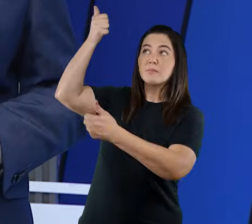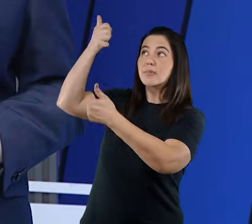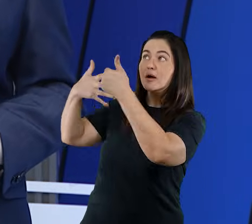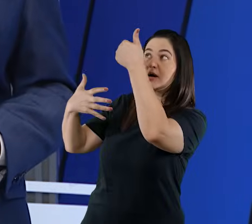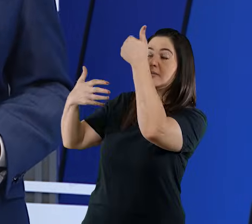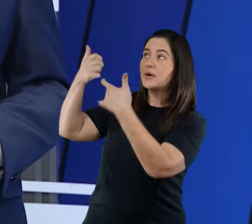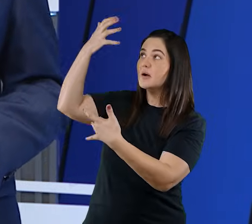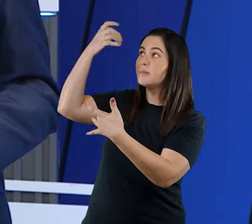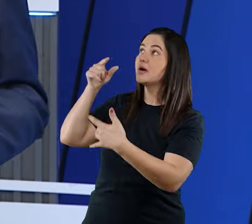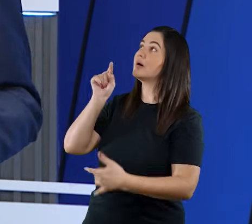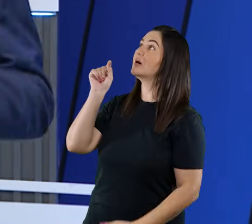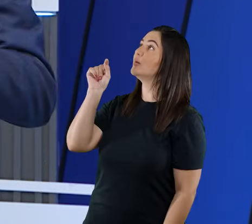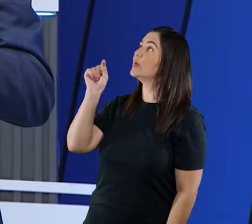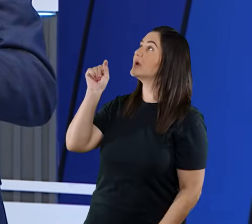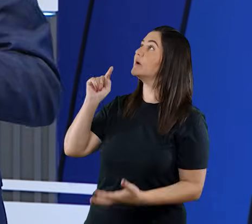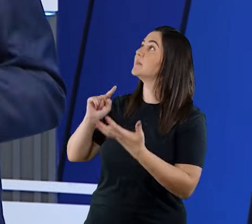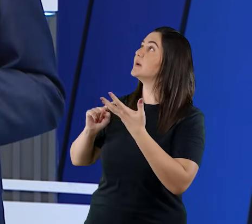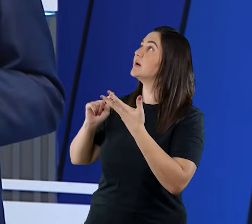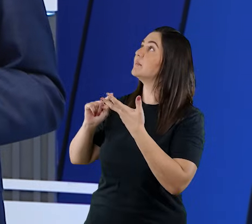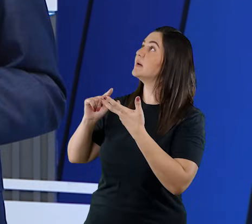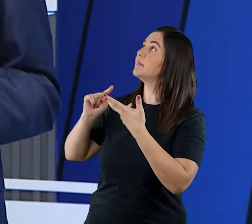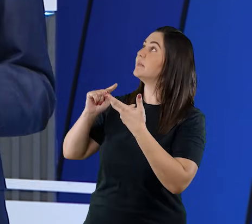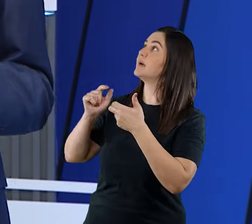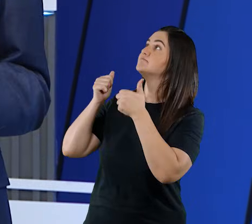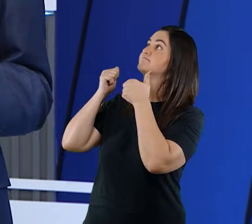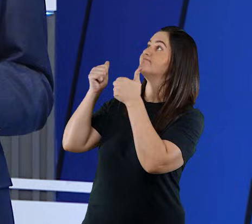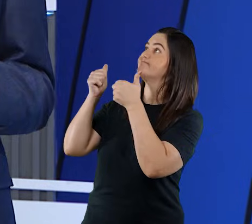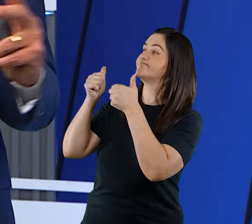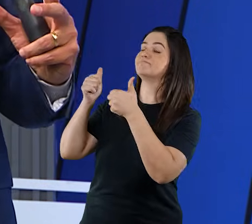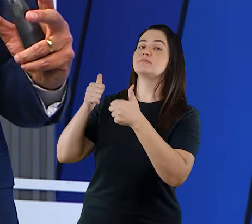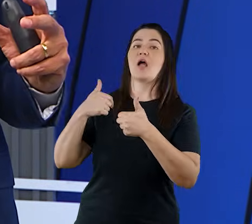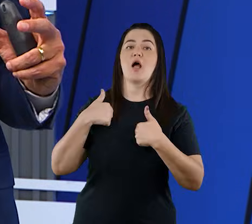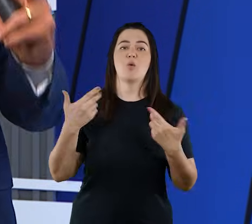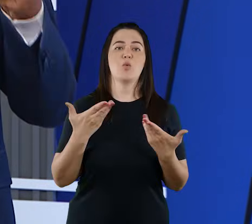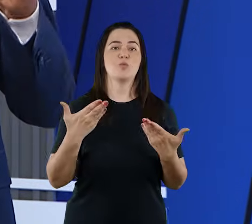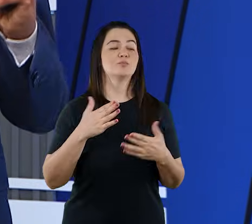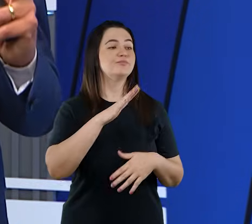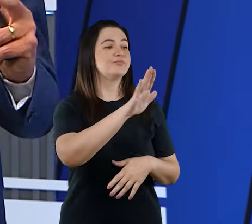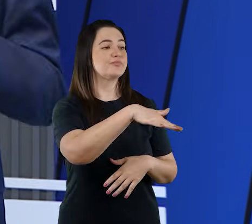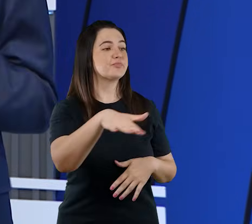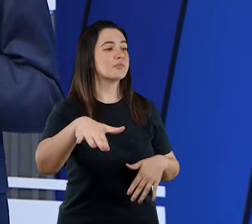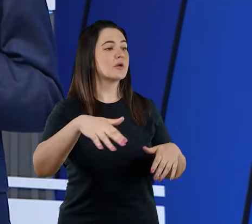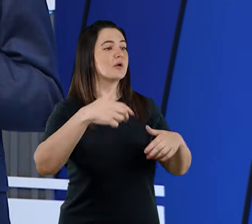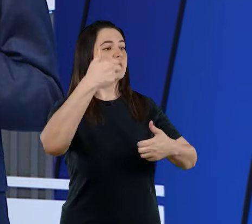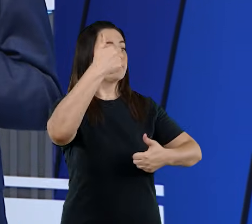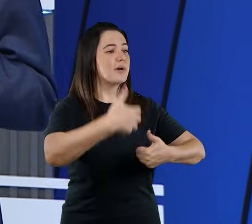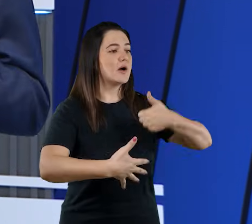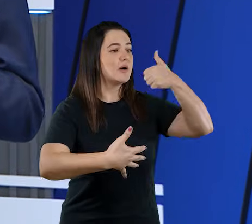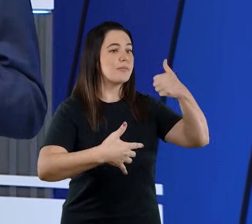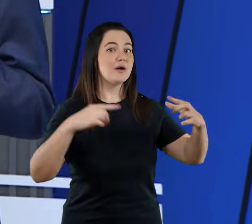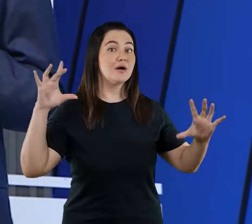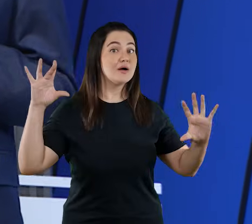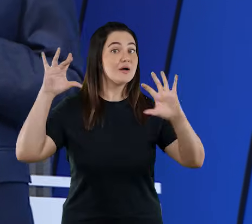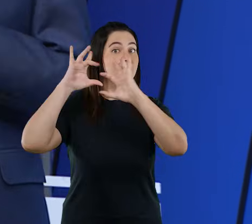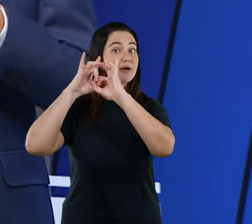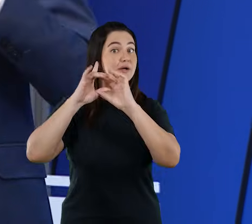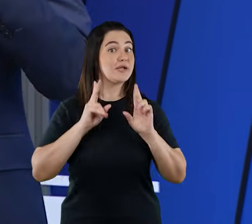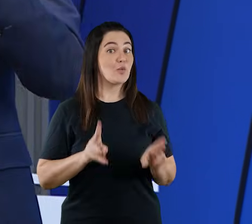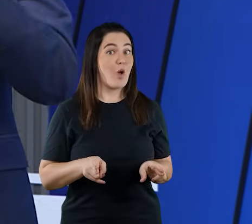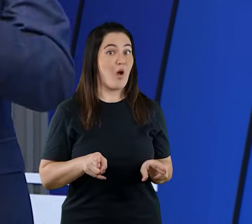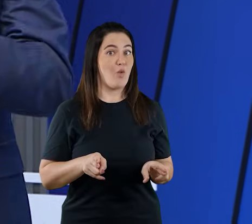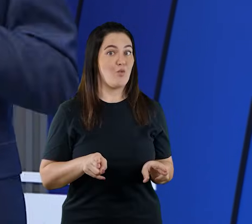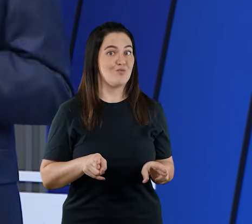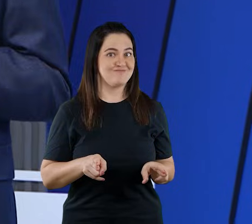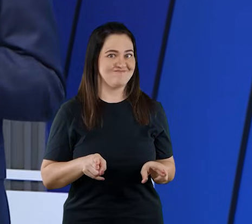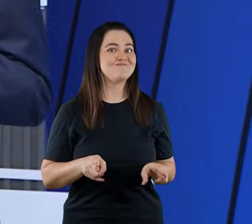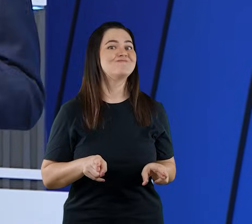vai acontecer. Existe na Bíblia a profecia chamada de condicional. E essa profecia, ela é um